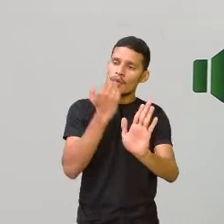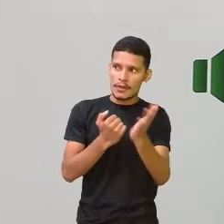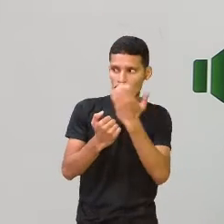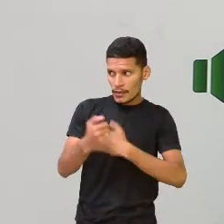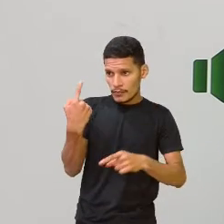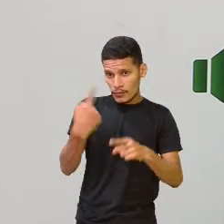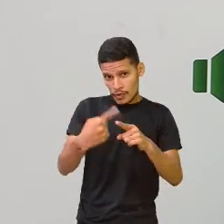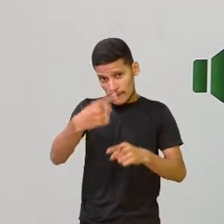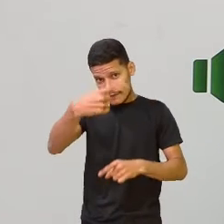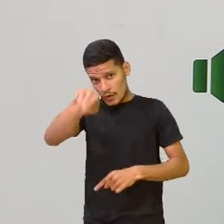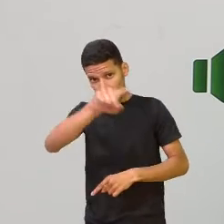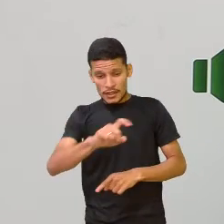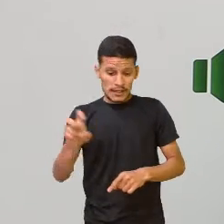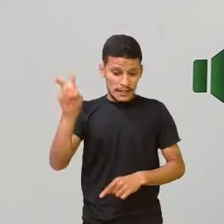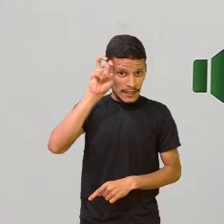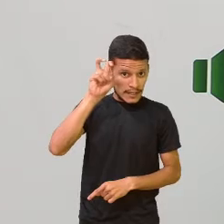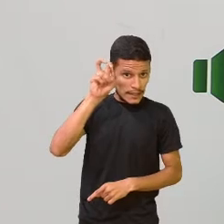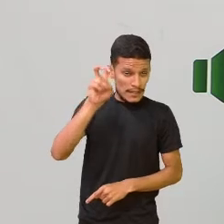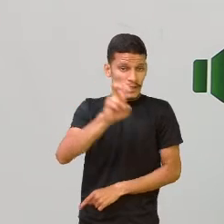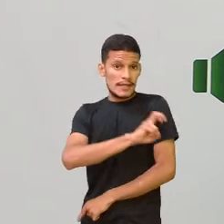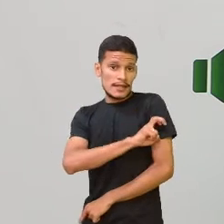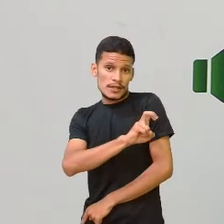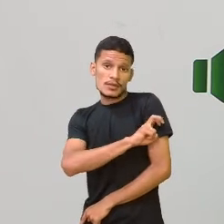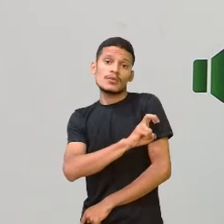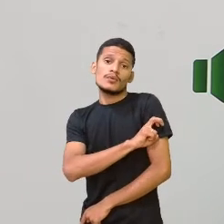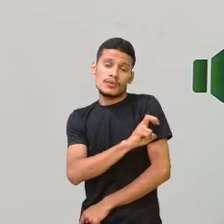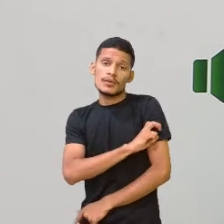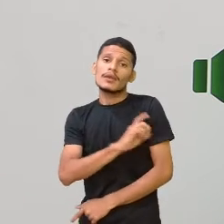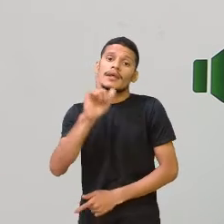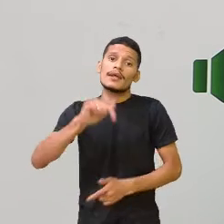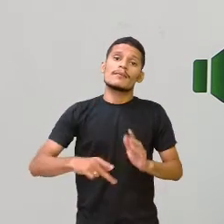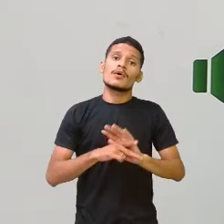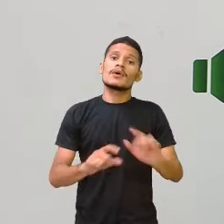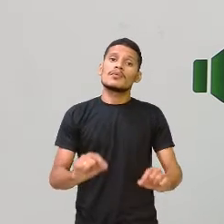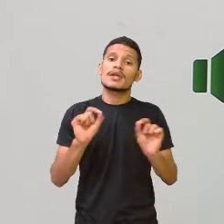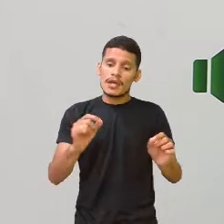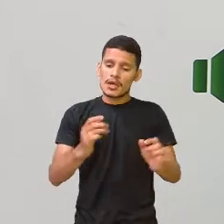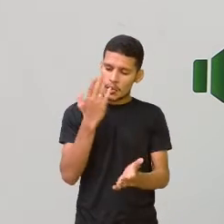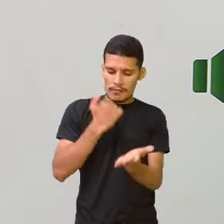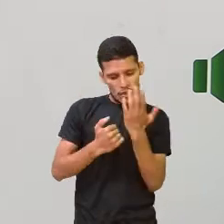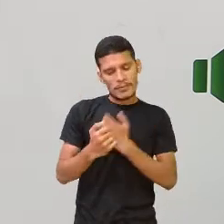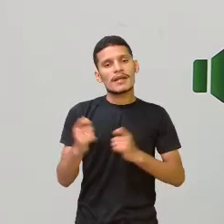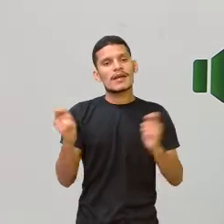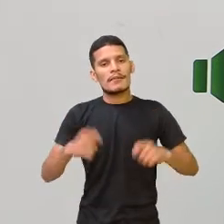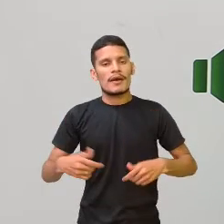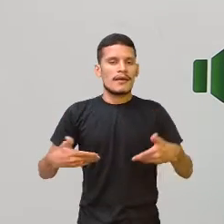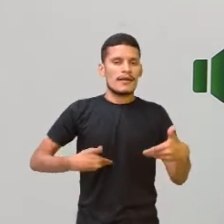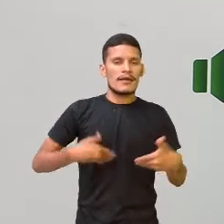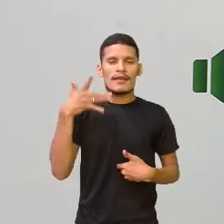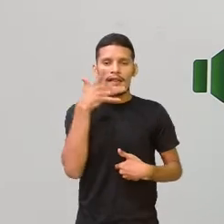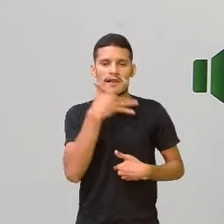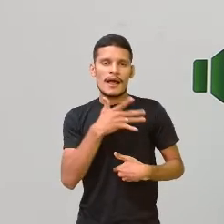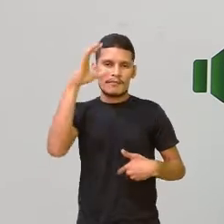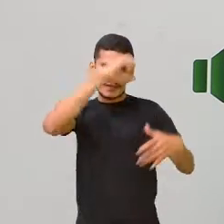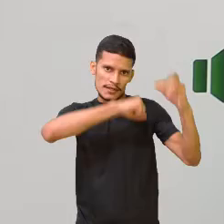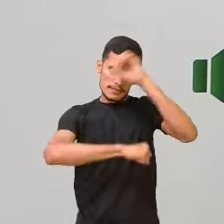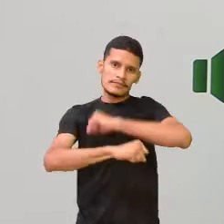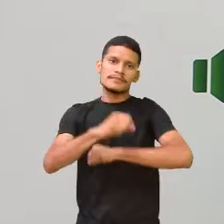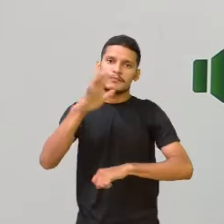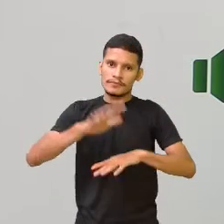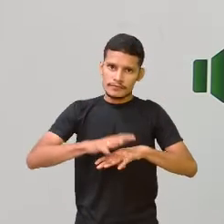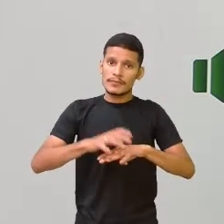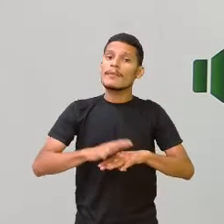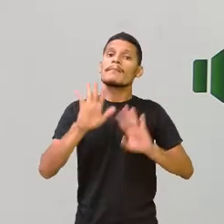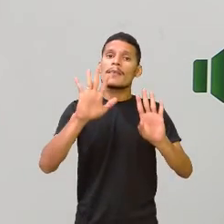quinto ano já sabe que com comida fica mais gostoso aprender matemática, né? Bom, a ideia de dividir